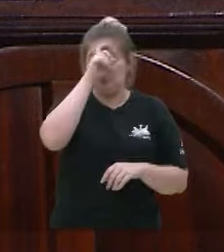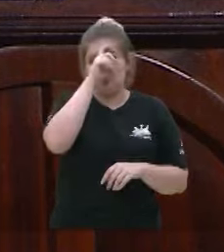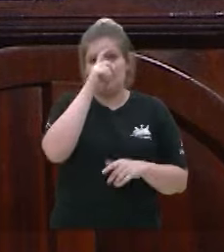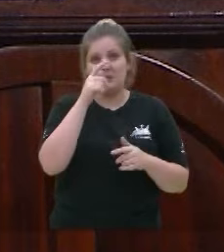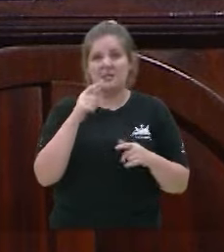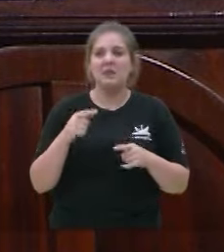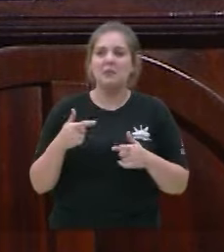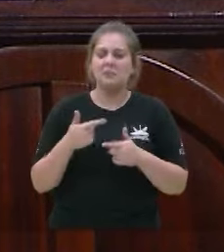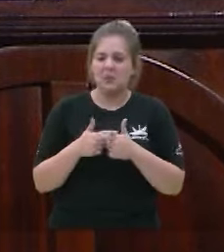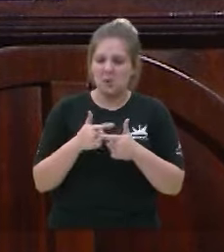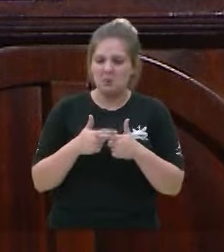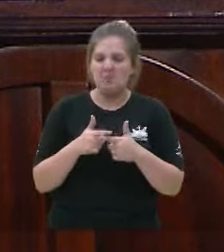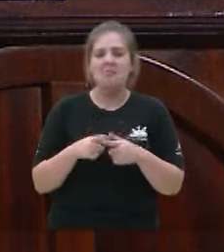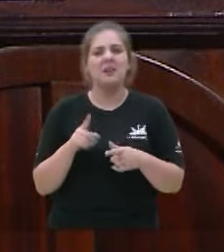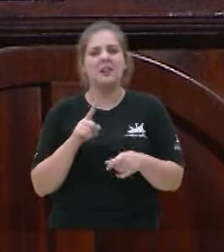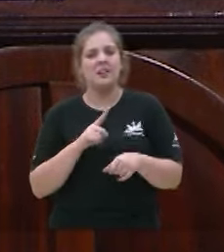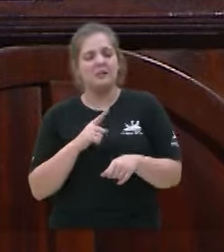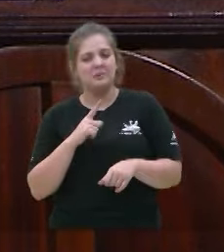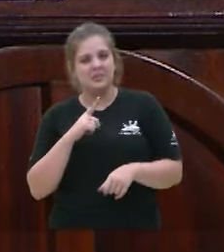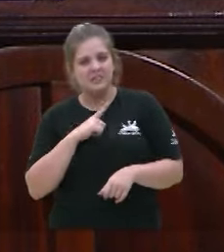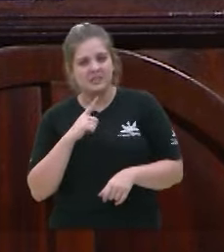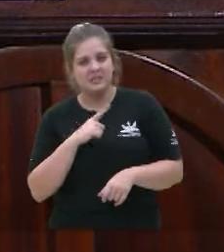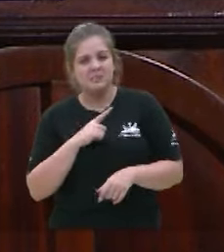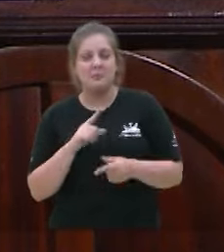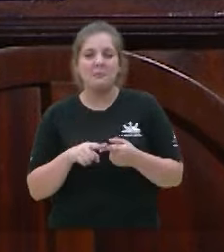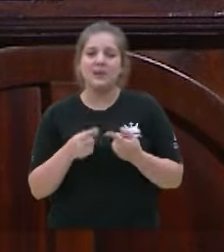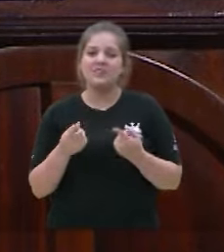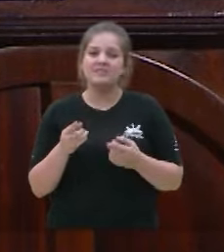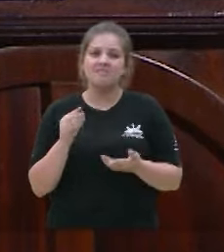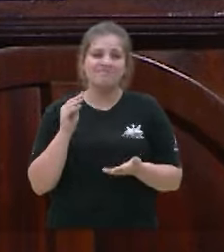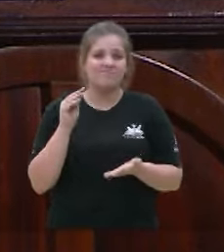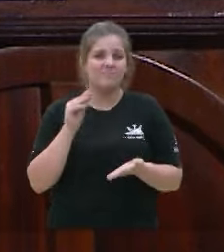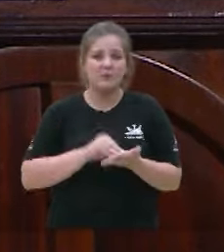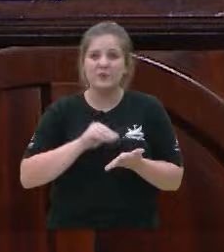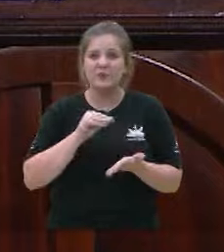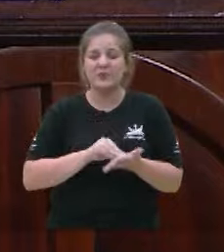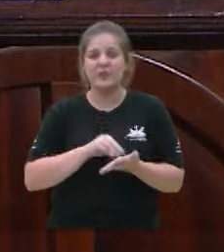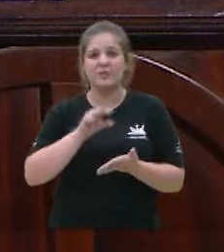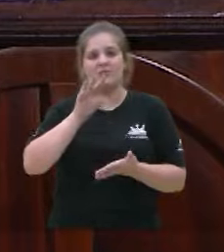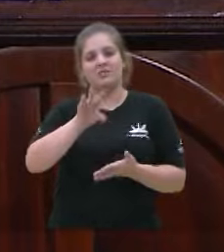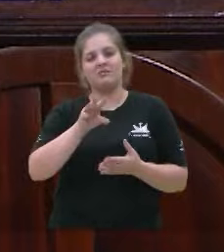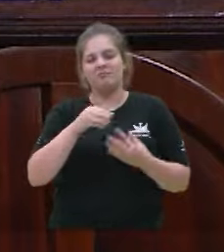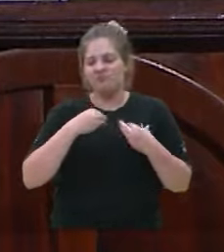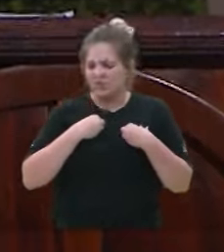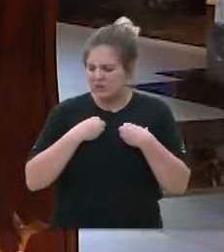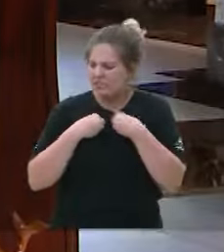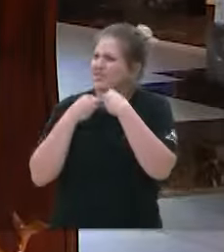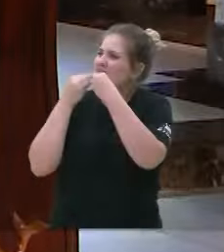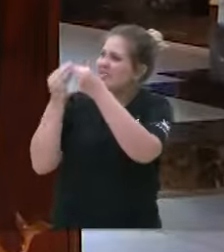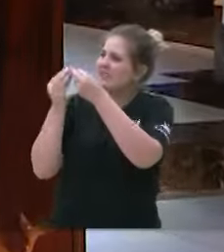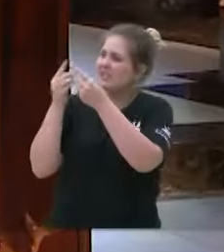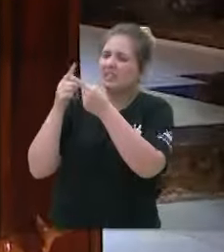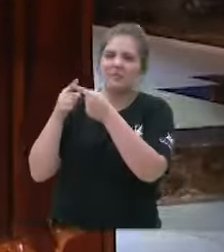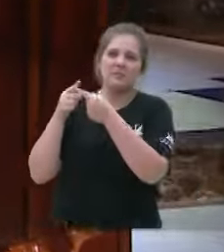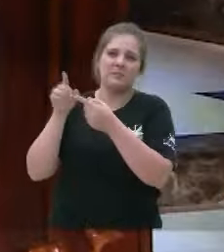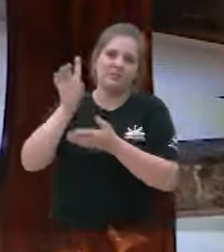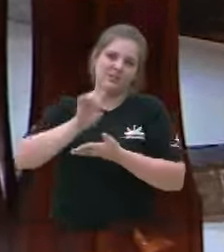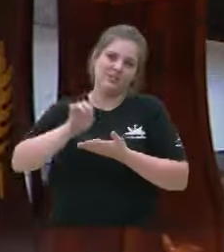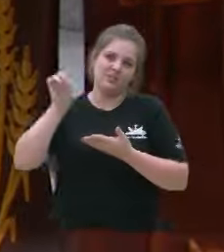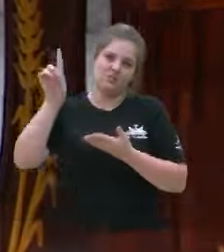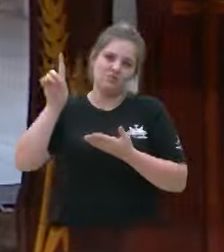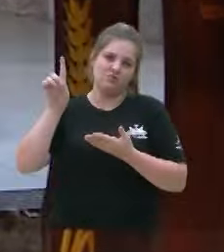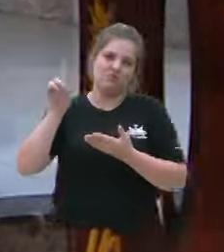a serem resolvidos porém falta entrega nos entregarmos totalmente ao